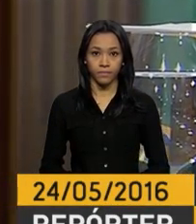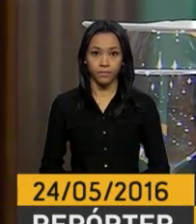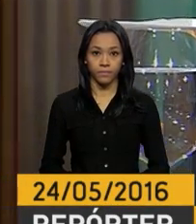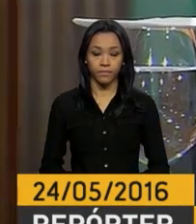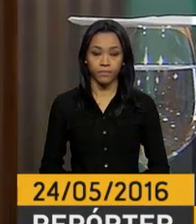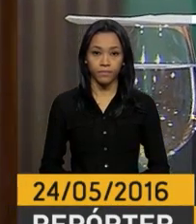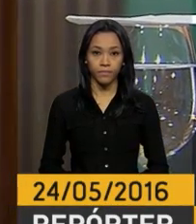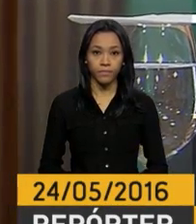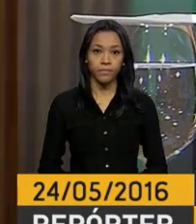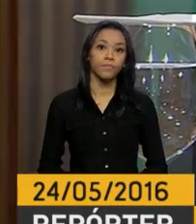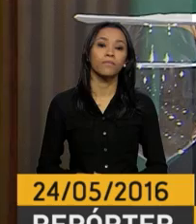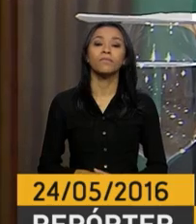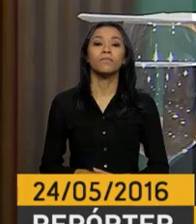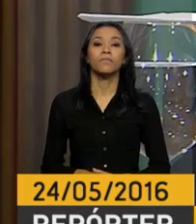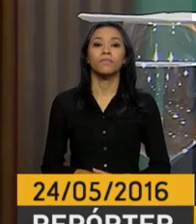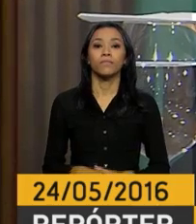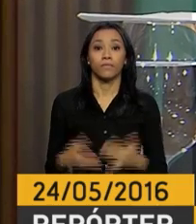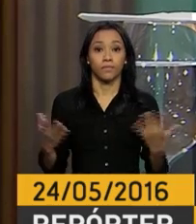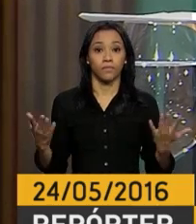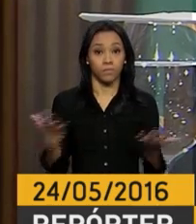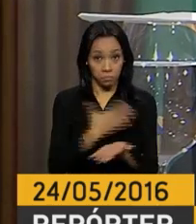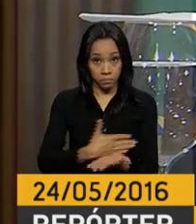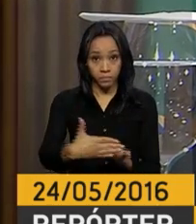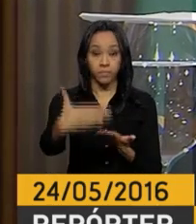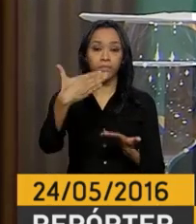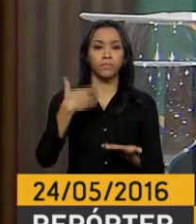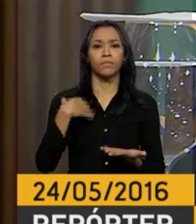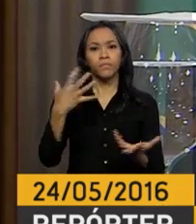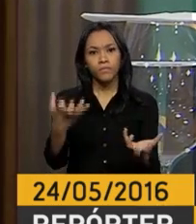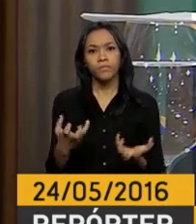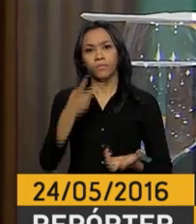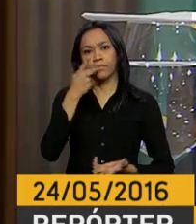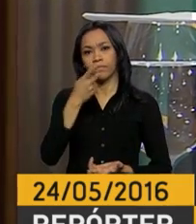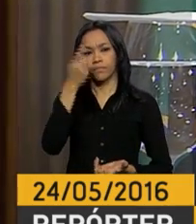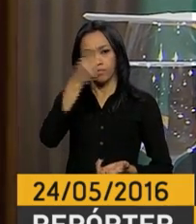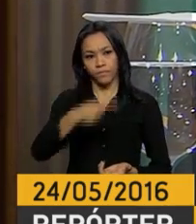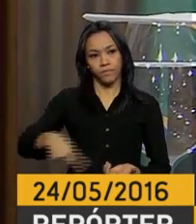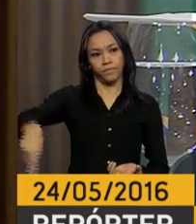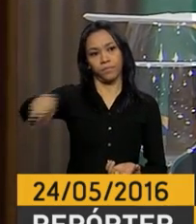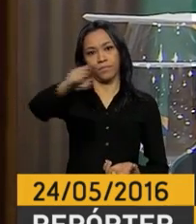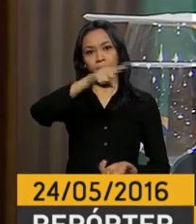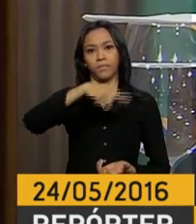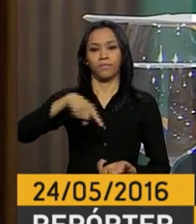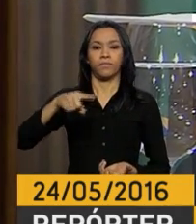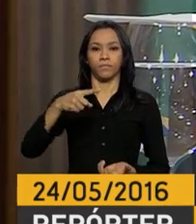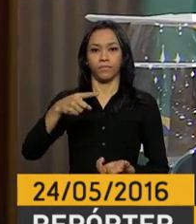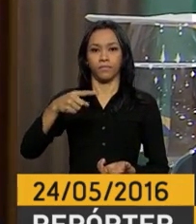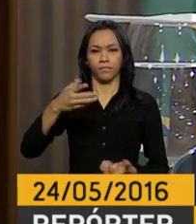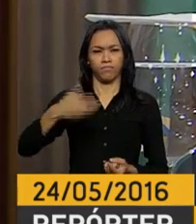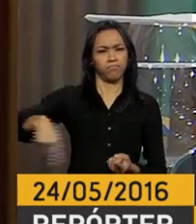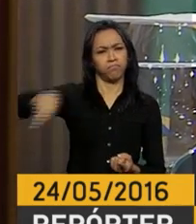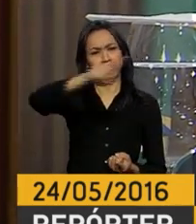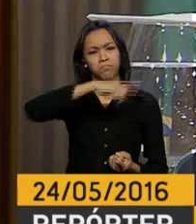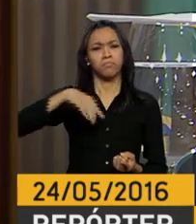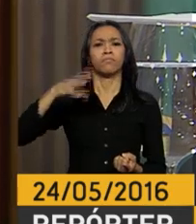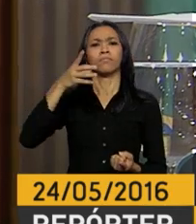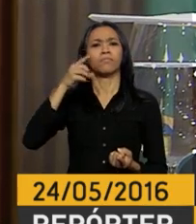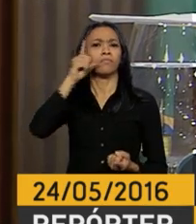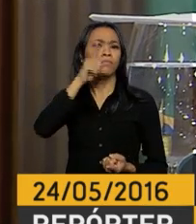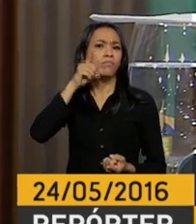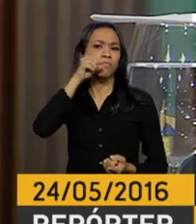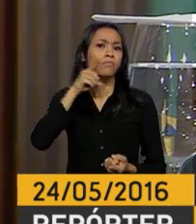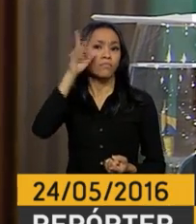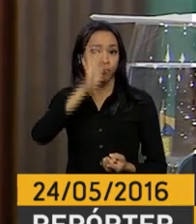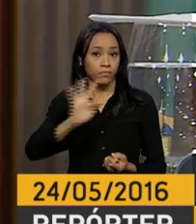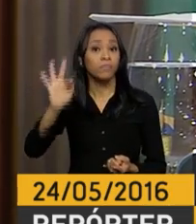E numa preliminar que eu quero registrar os senhores parlamentares da Câmara e do Senado,